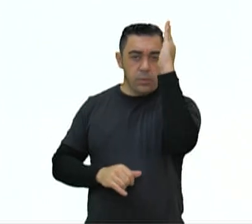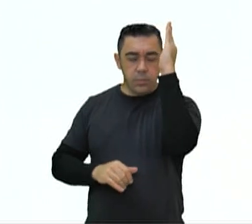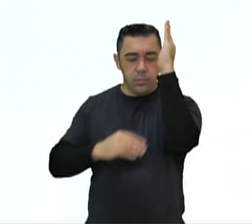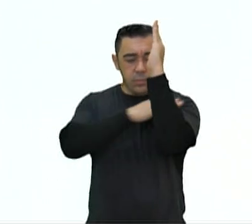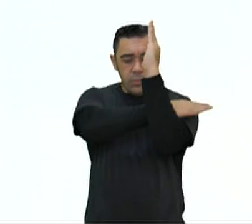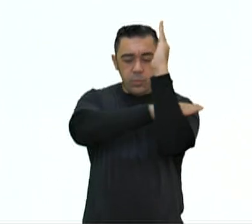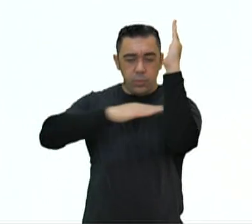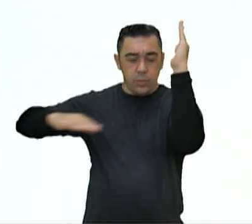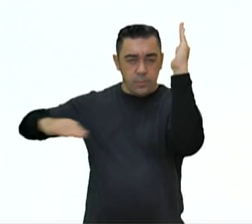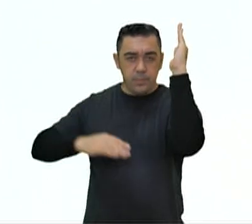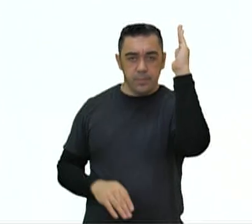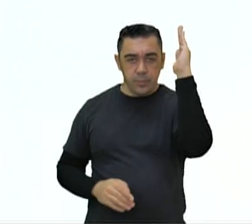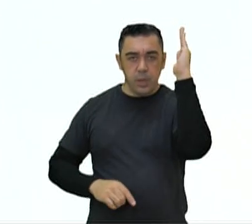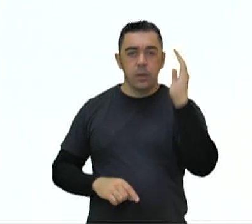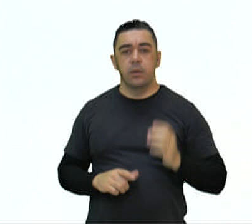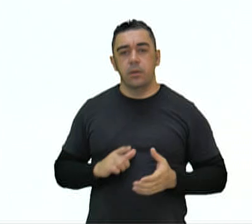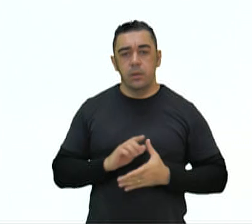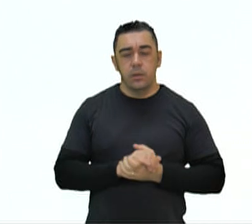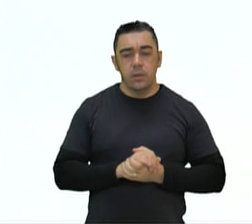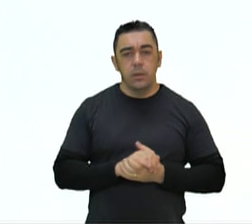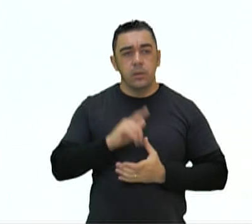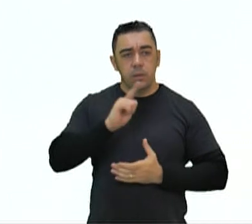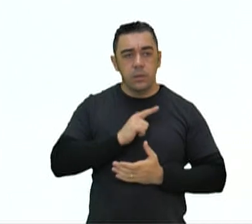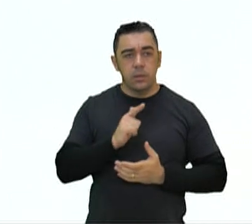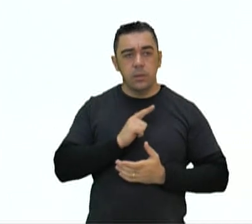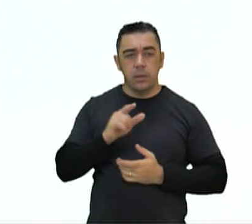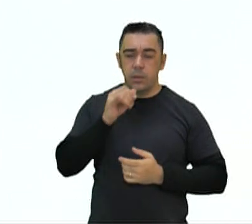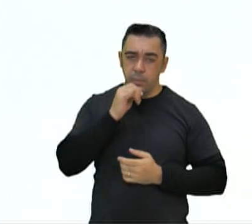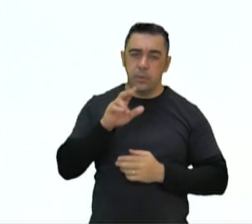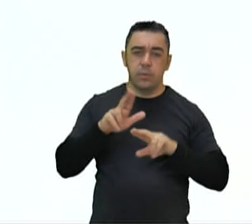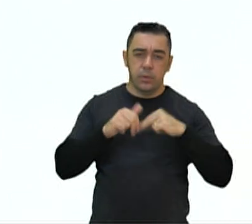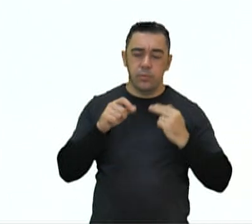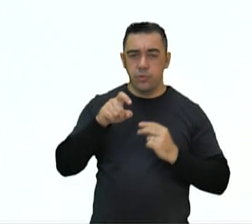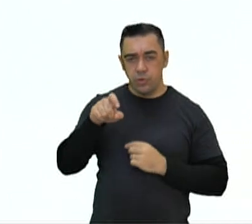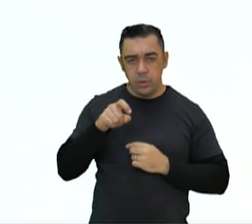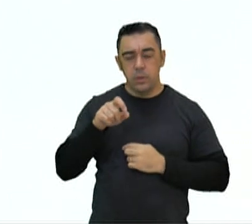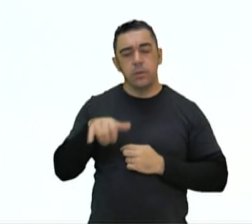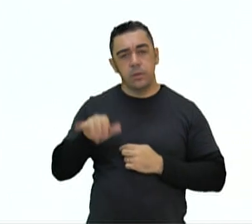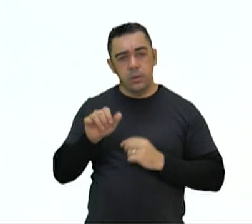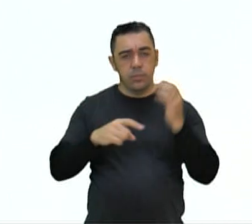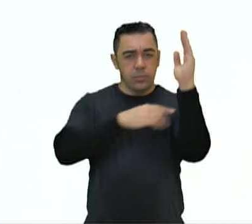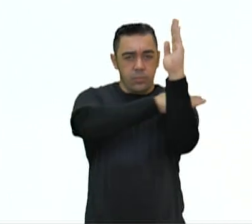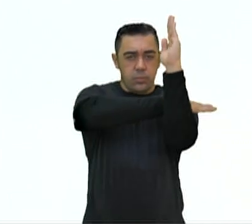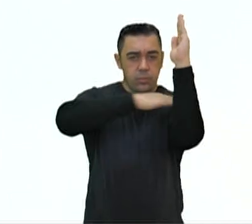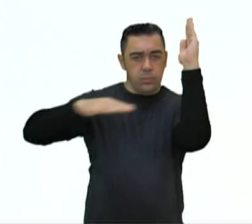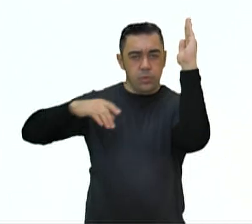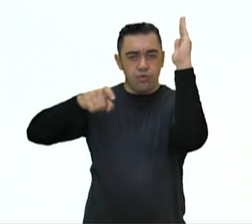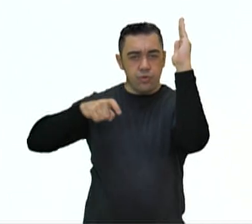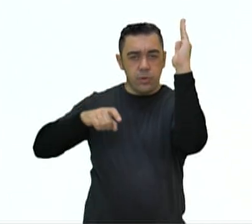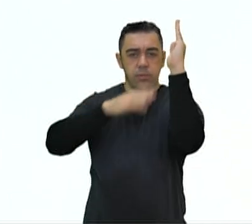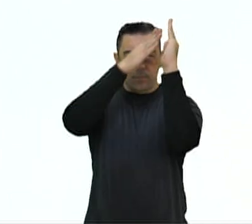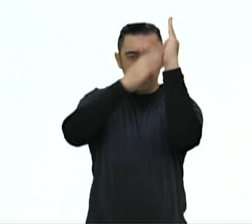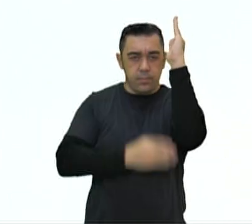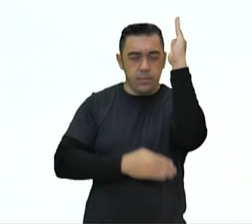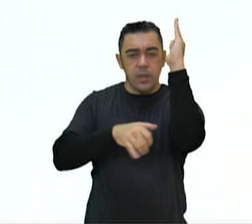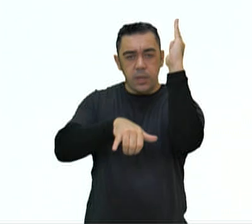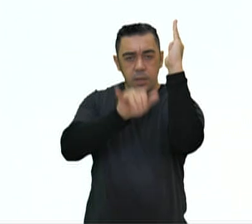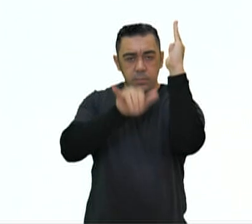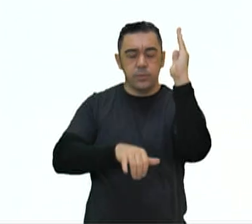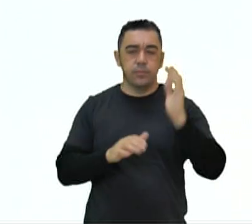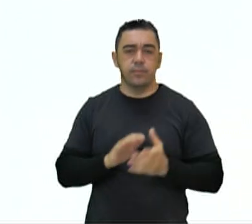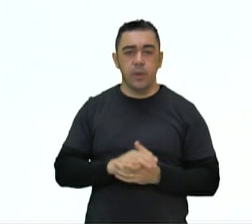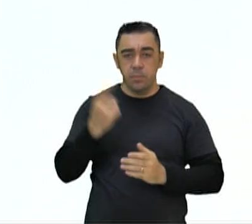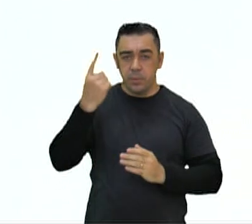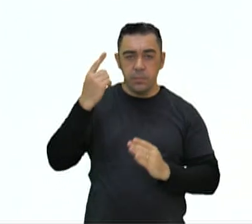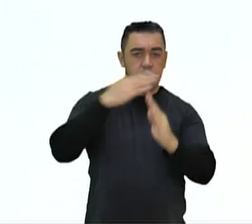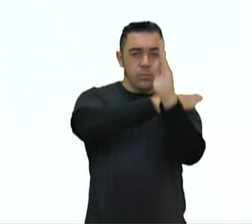de ordenada. Por isso a localização x e y. No plano cartesiano, o primeiro número é a